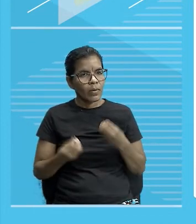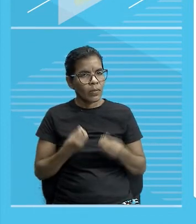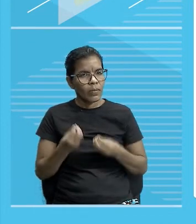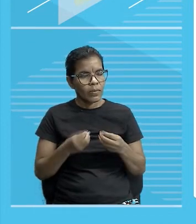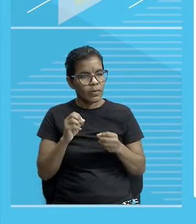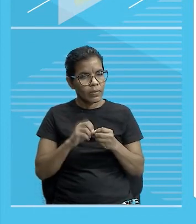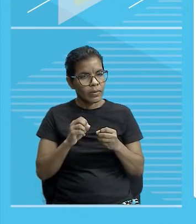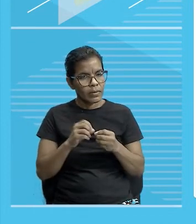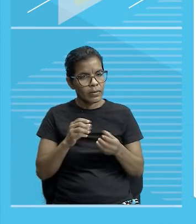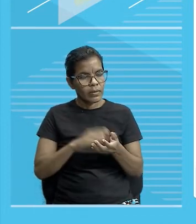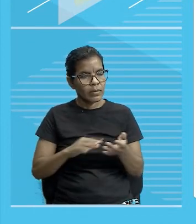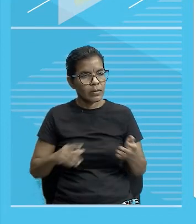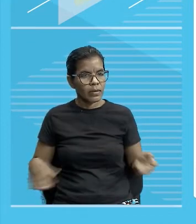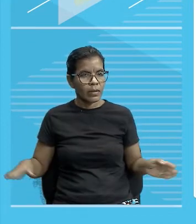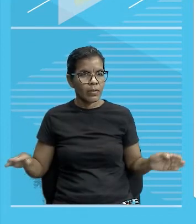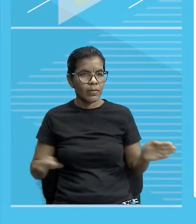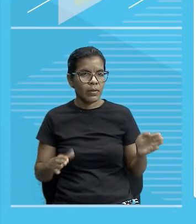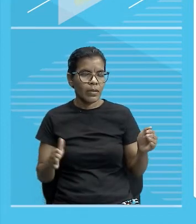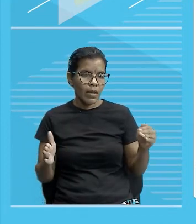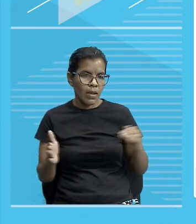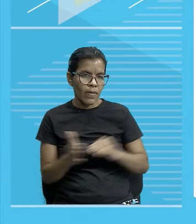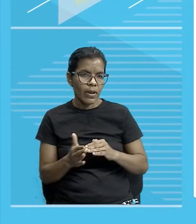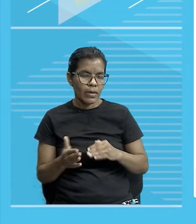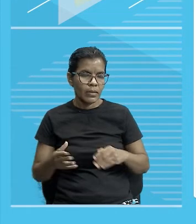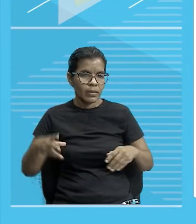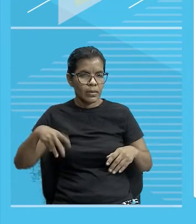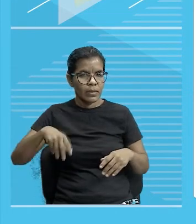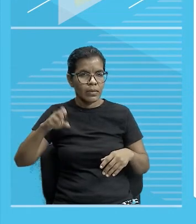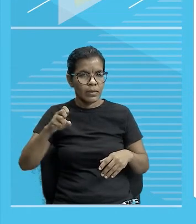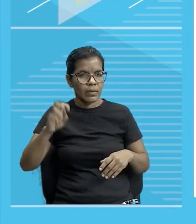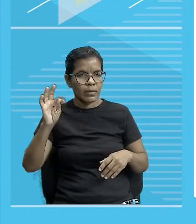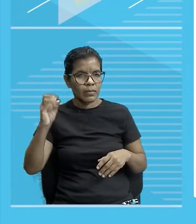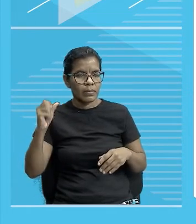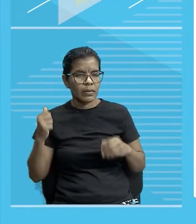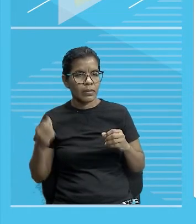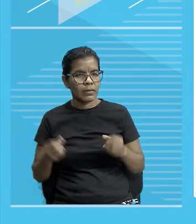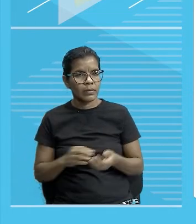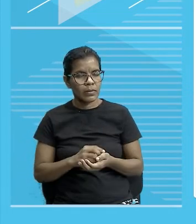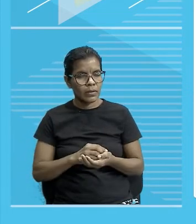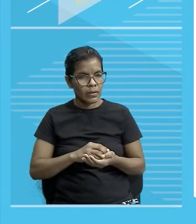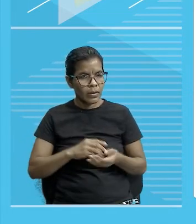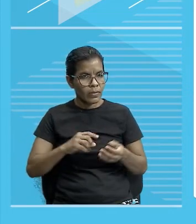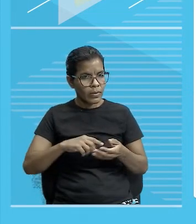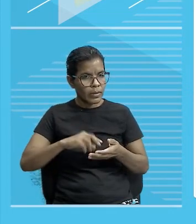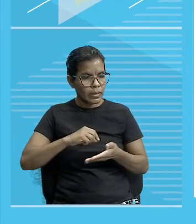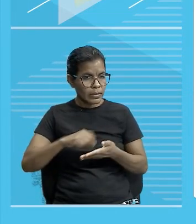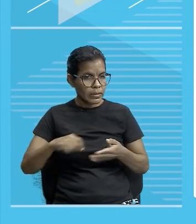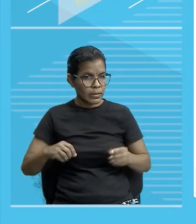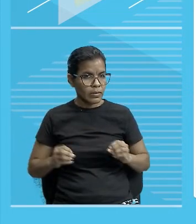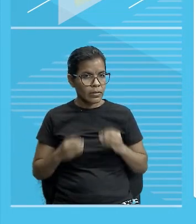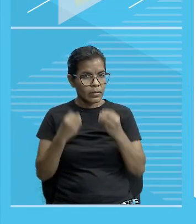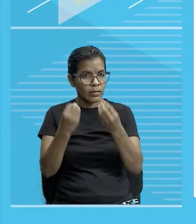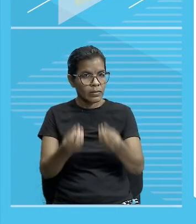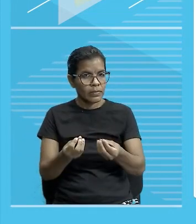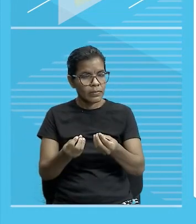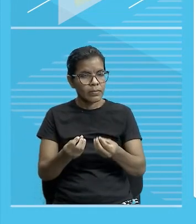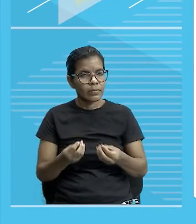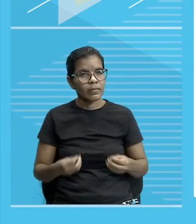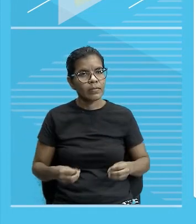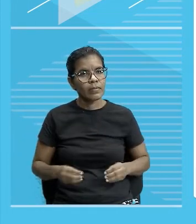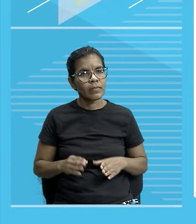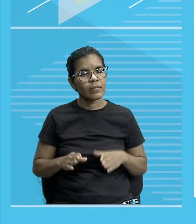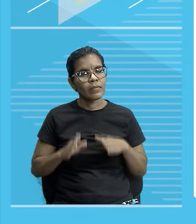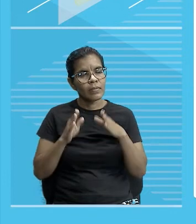devido a sua natureza detalhada são escritos e colocadas à disposições os procedimentos constitui guias para